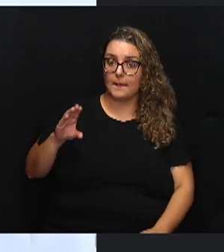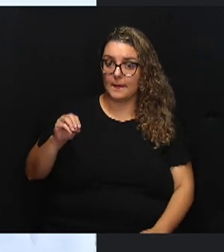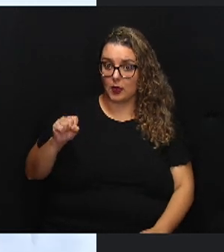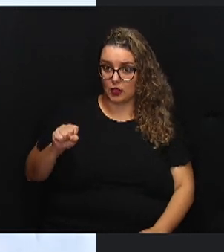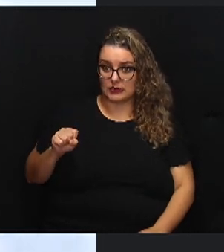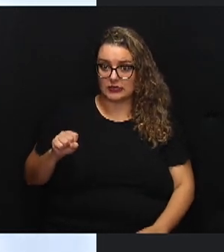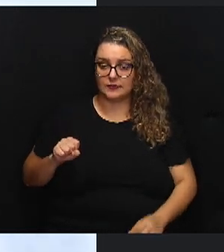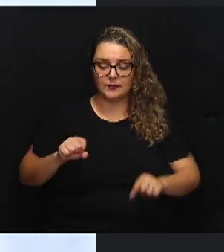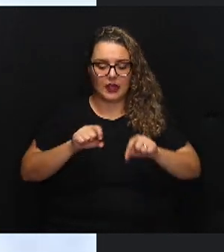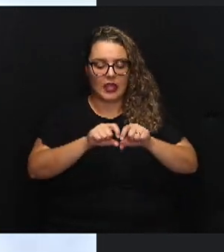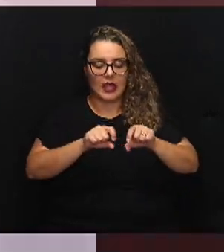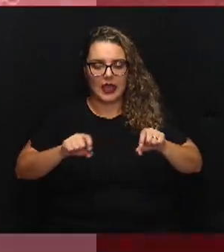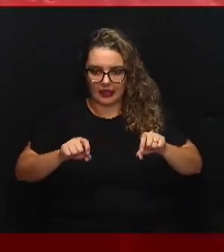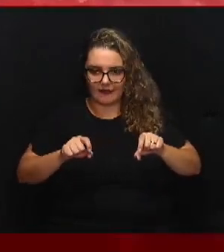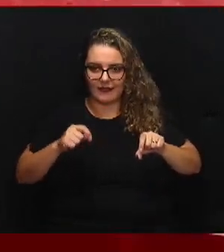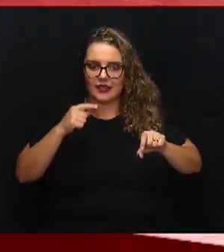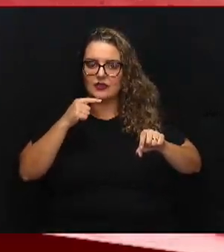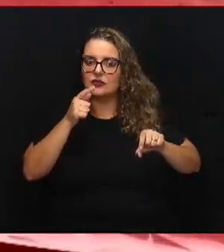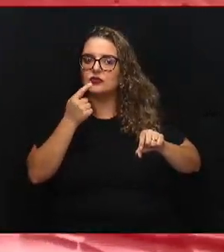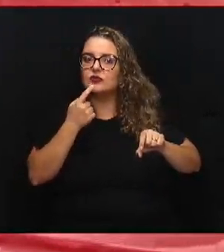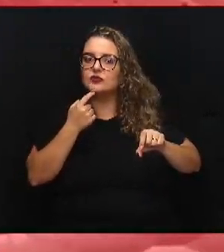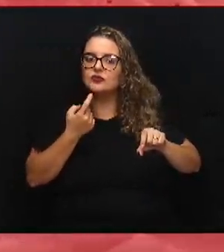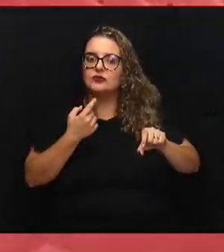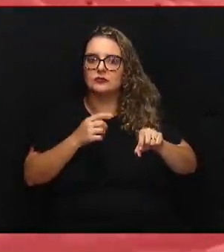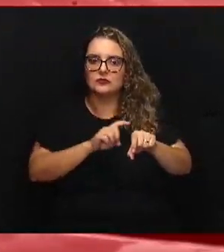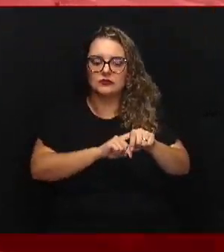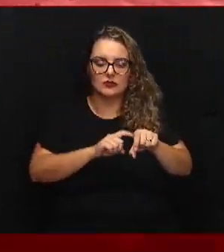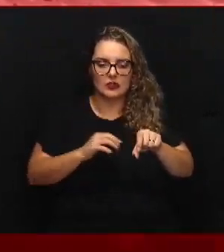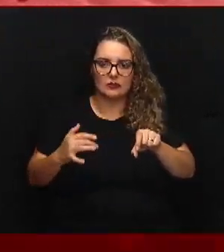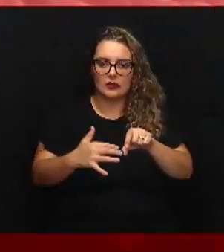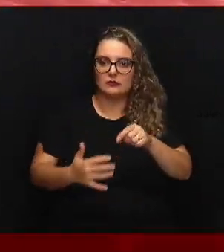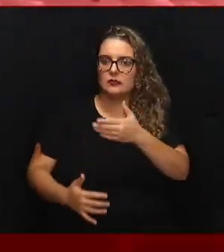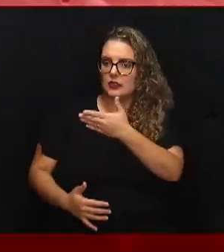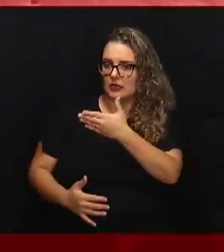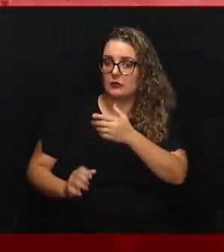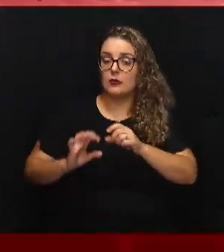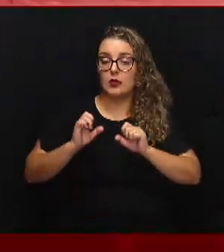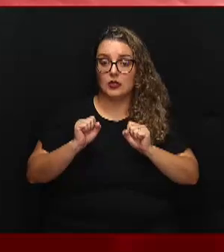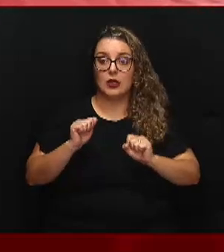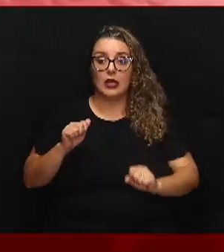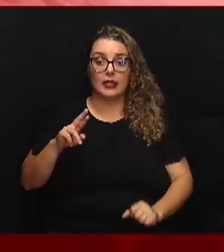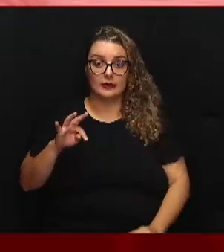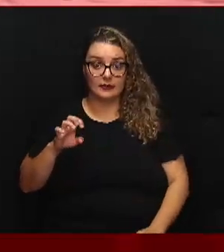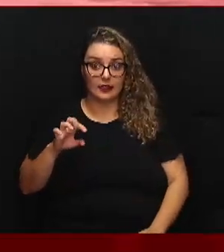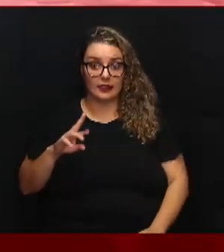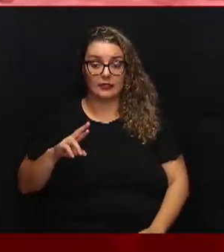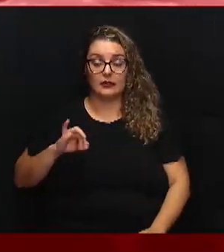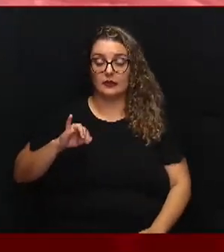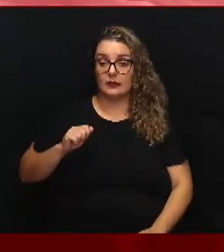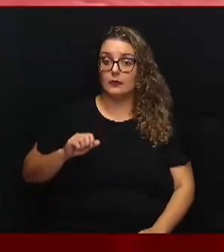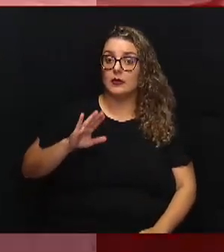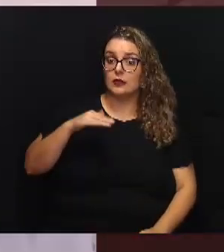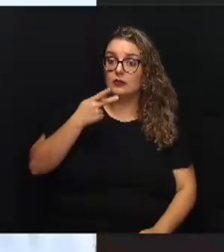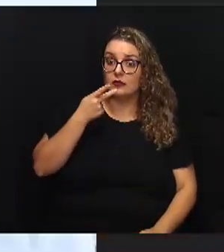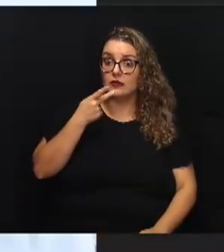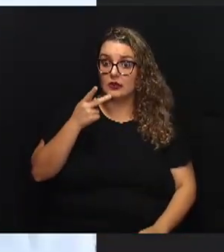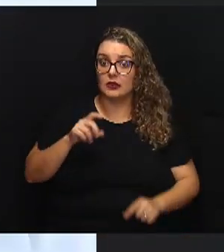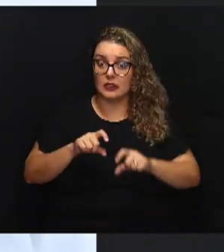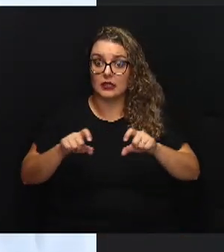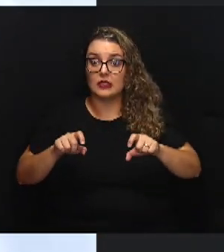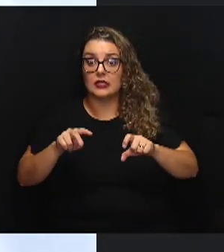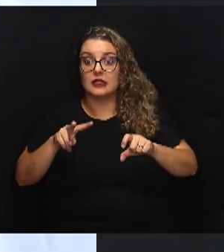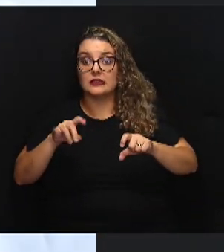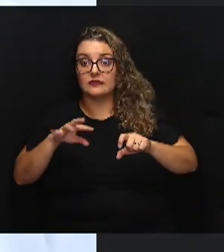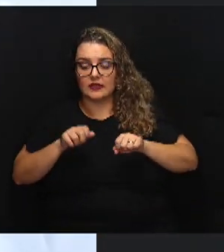da veia. Pode até acontecer na artéria, mas em geral, quando a gente fala de trombose, a gente está falando sobre trombose nas